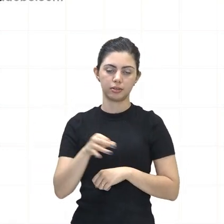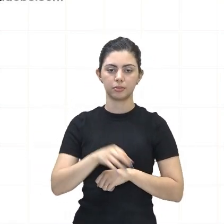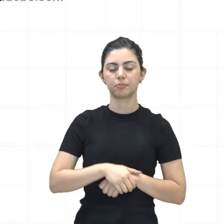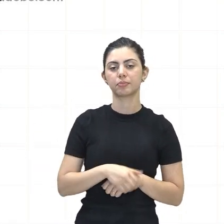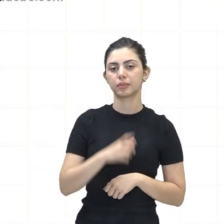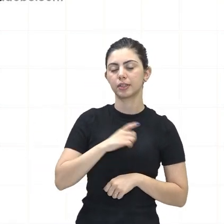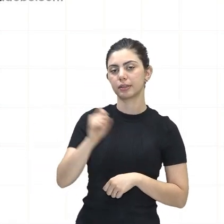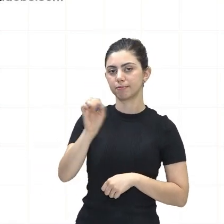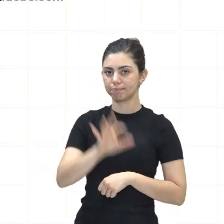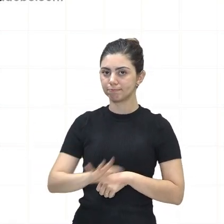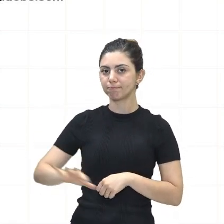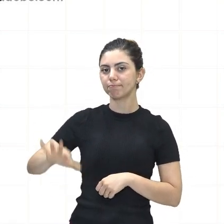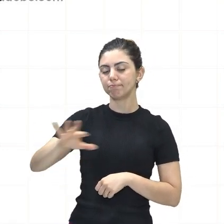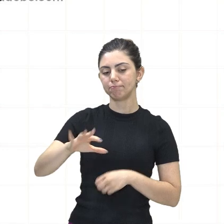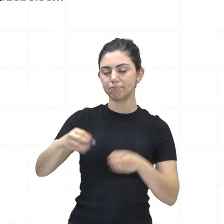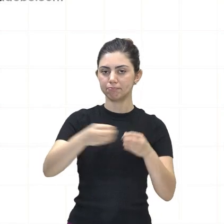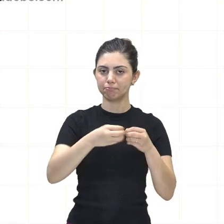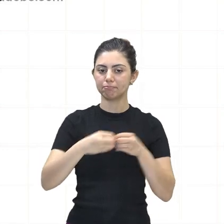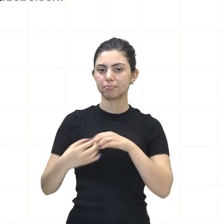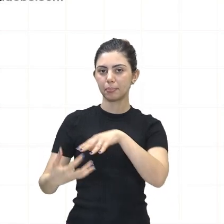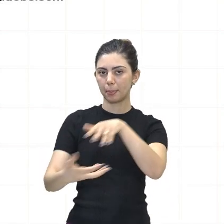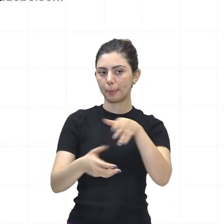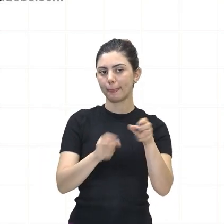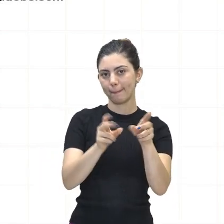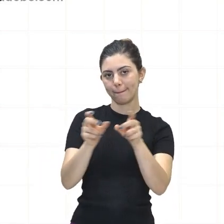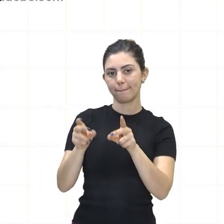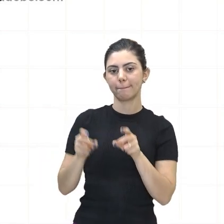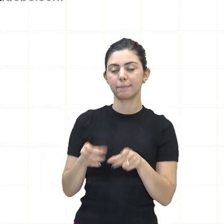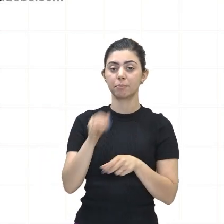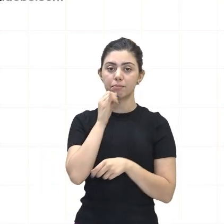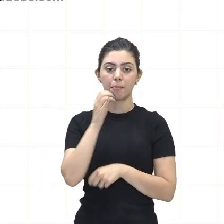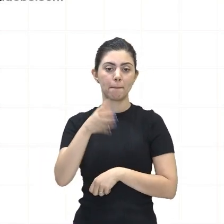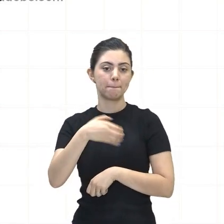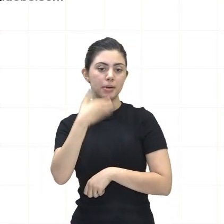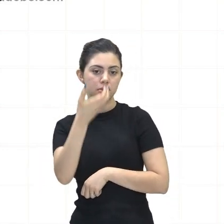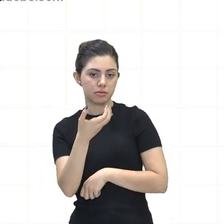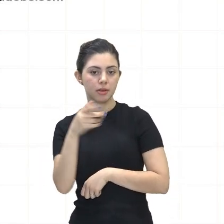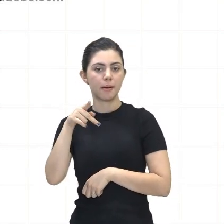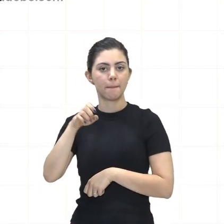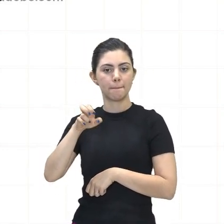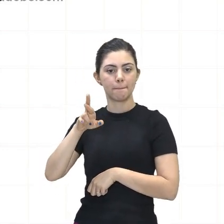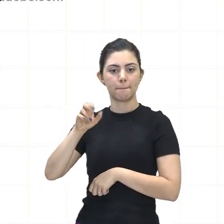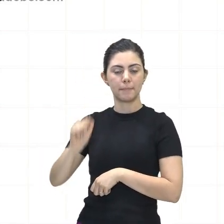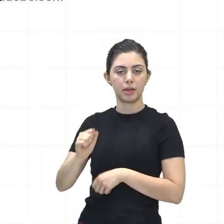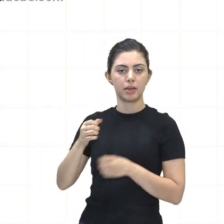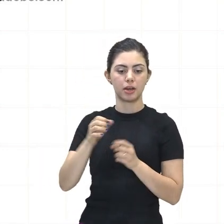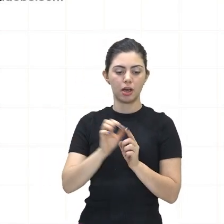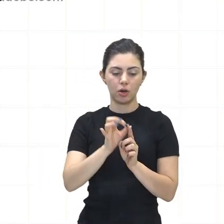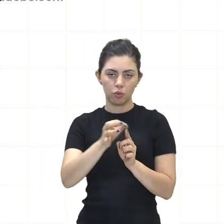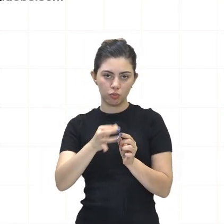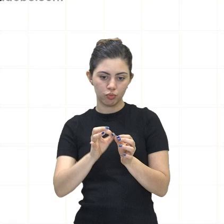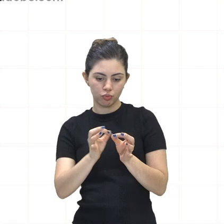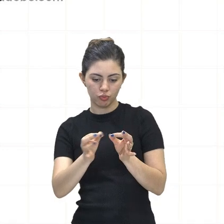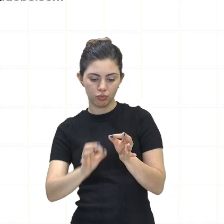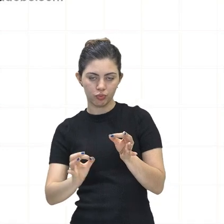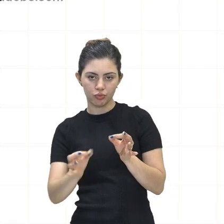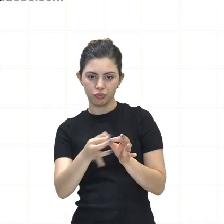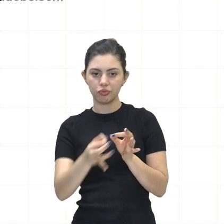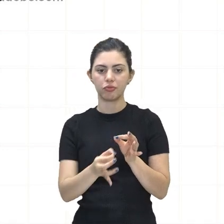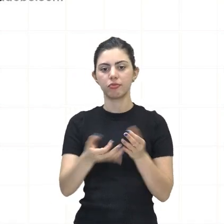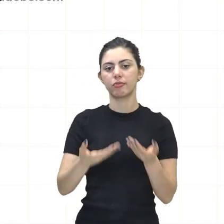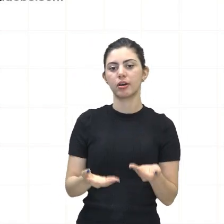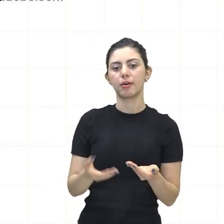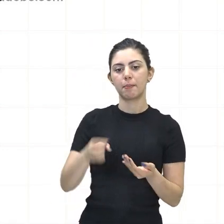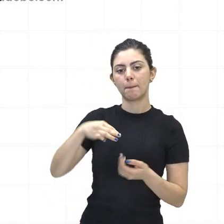outras áreas aí do mundo. Né? Maçã, pera, uva, mirtilo, as frutas secas, né, o caso da uva